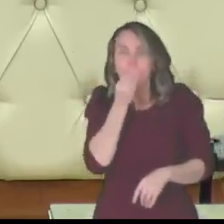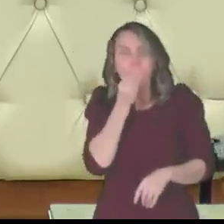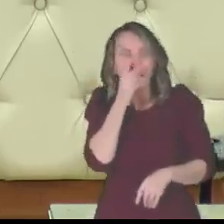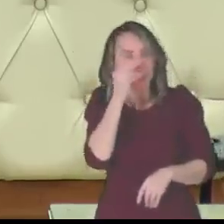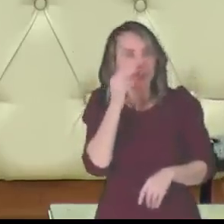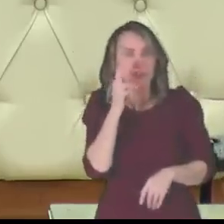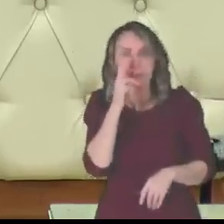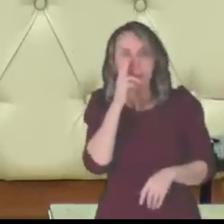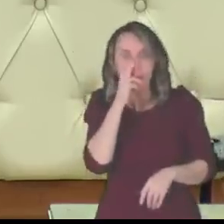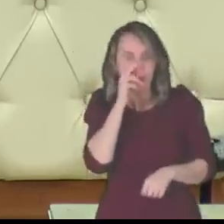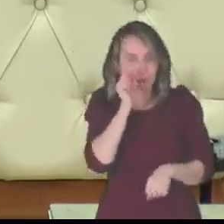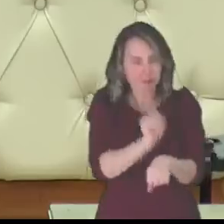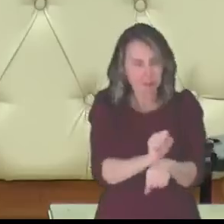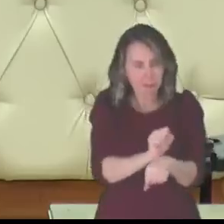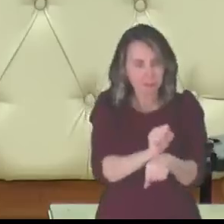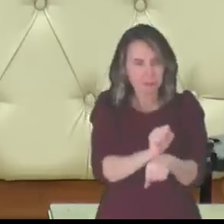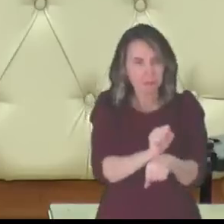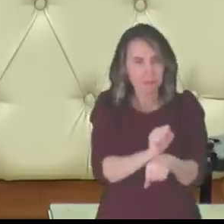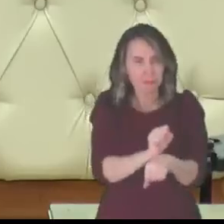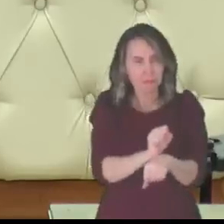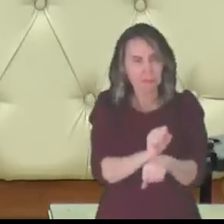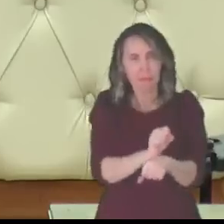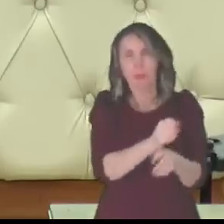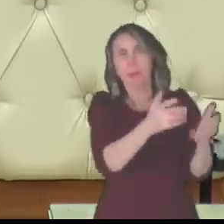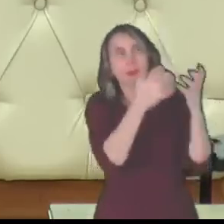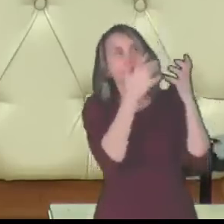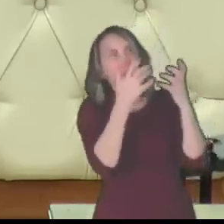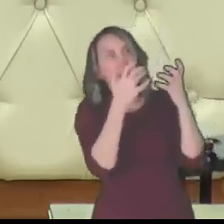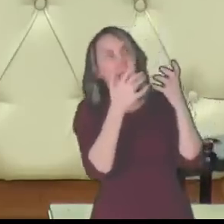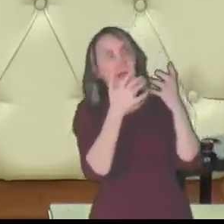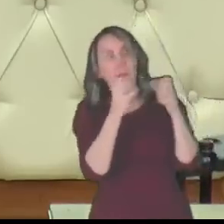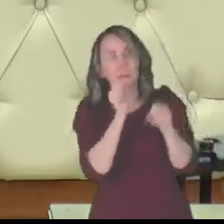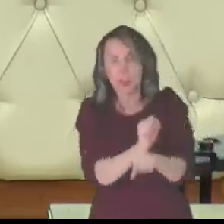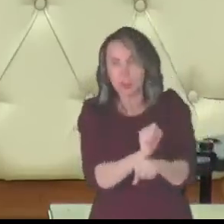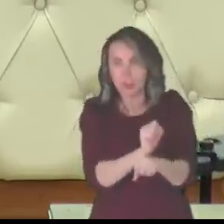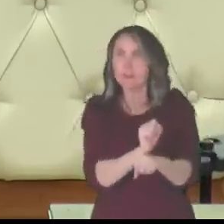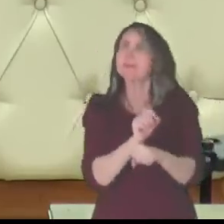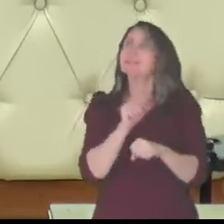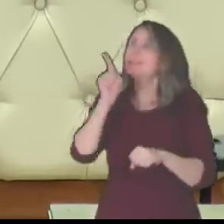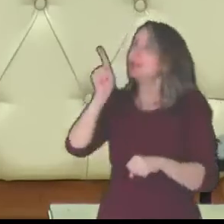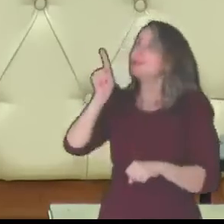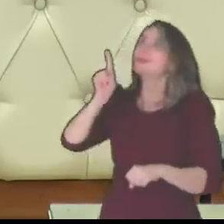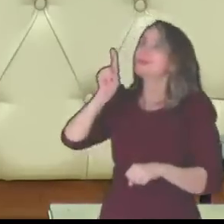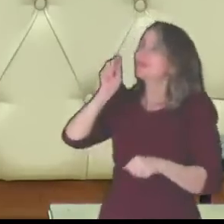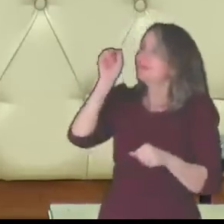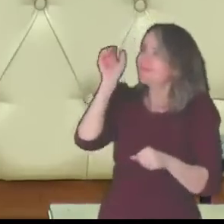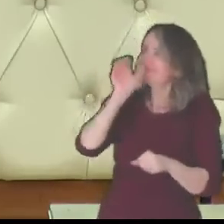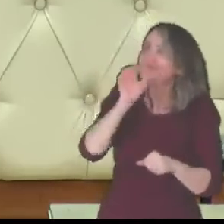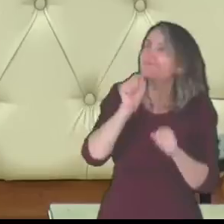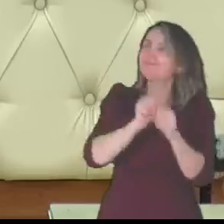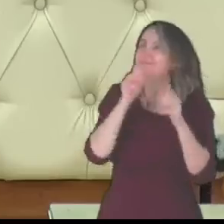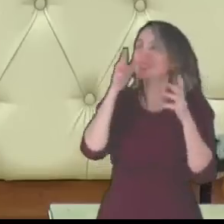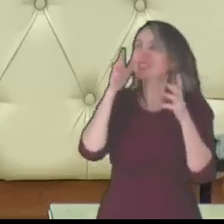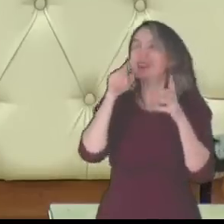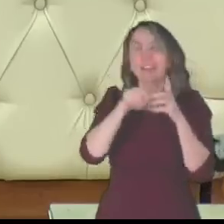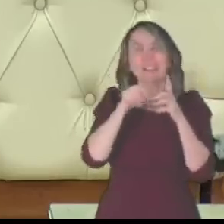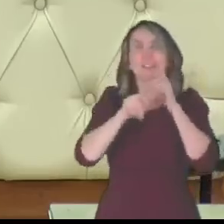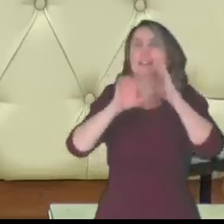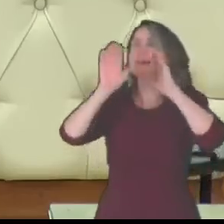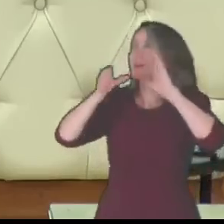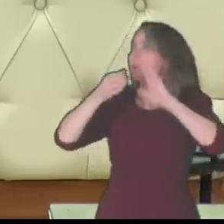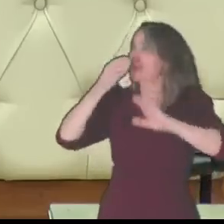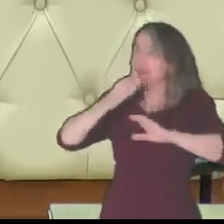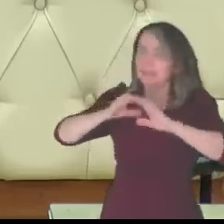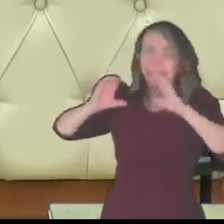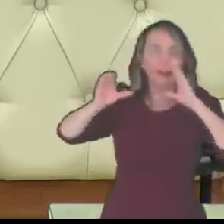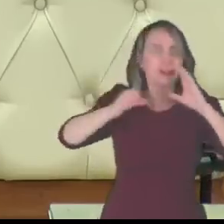tem muito crente que está senhor atribulado mas o senhor faça os cantar faça uns cantar faça os cantar